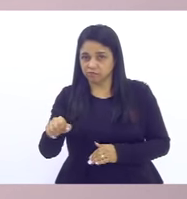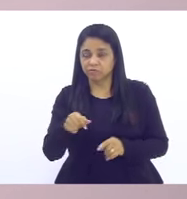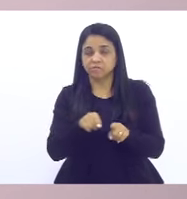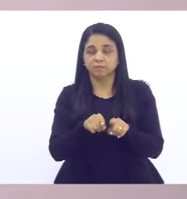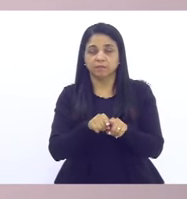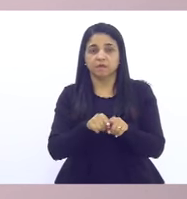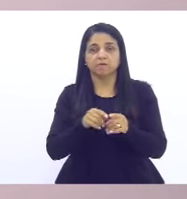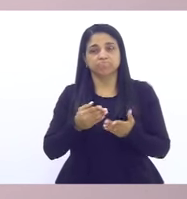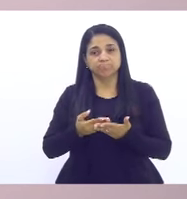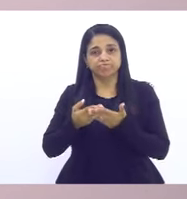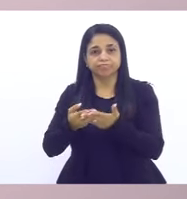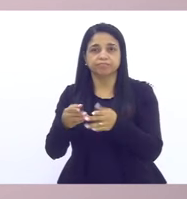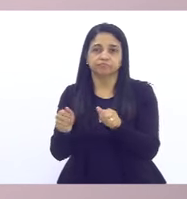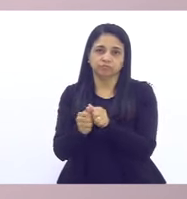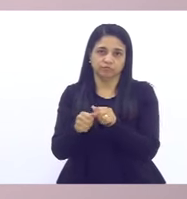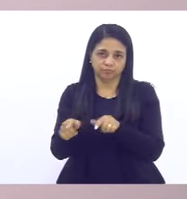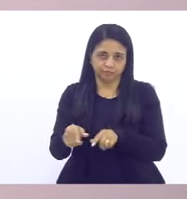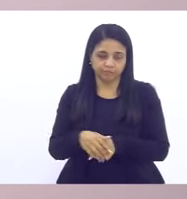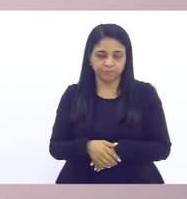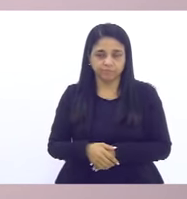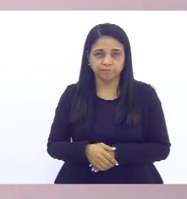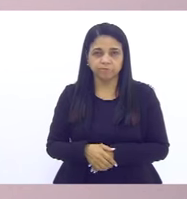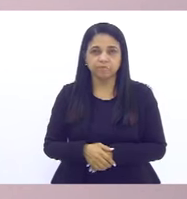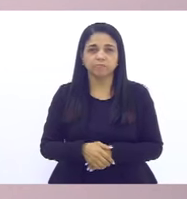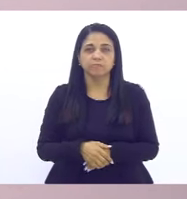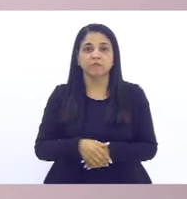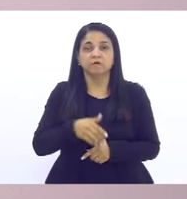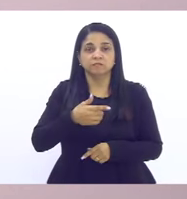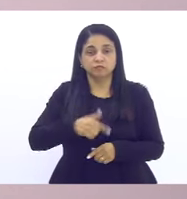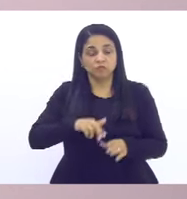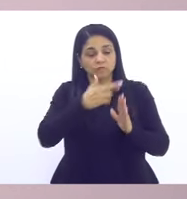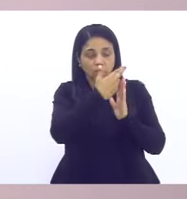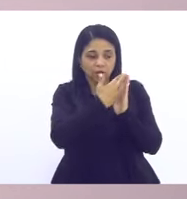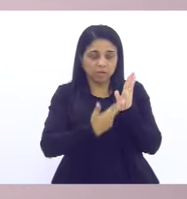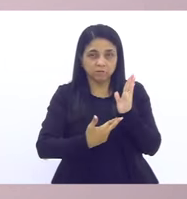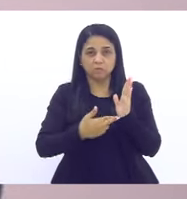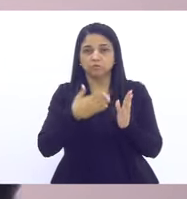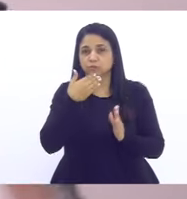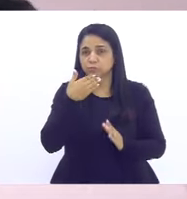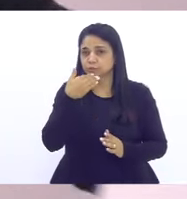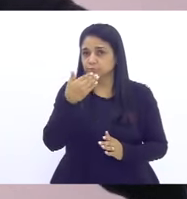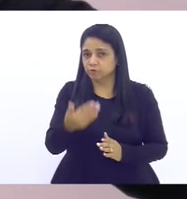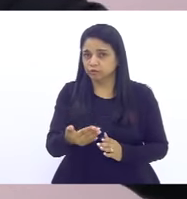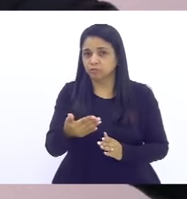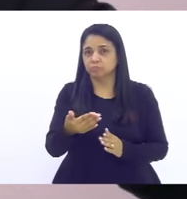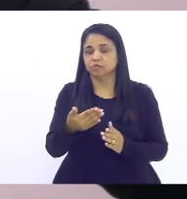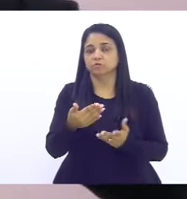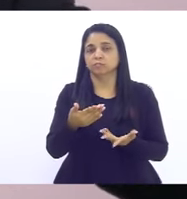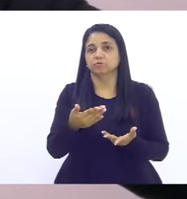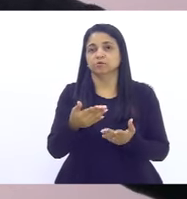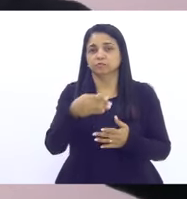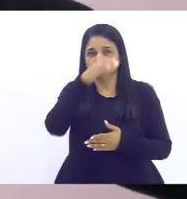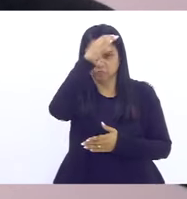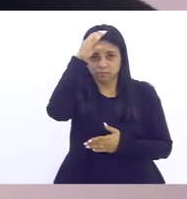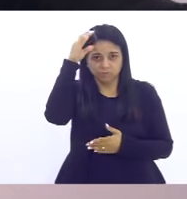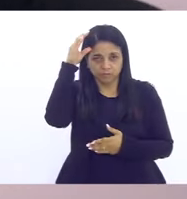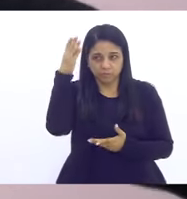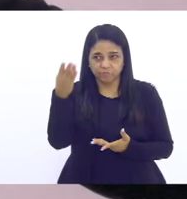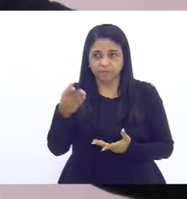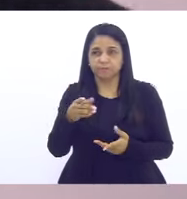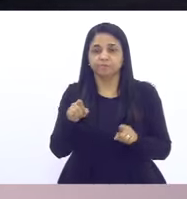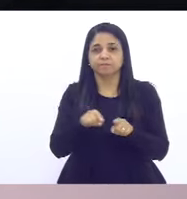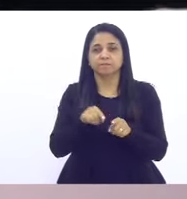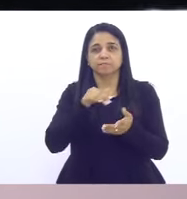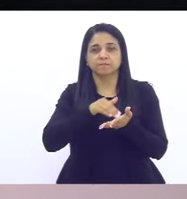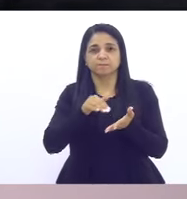diligenciar junto a ele. E, mais uma vez aqui, o relatório de pedidos de solicitações dos clientes. Peço aqui à